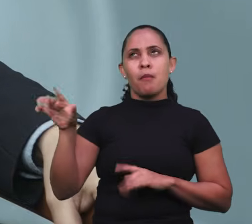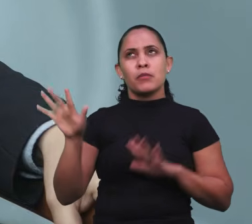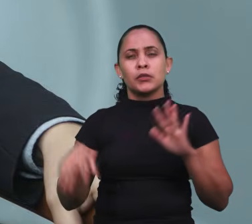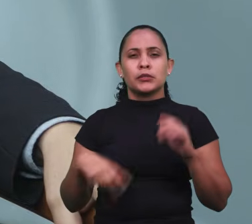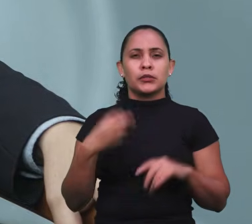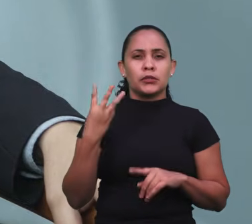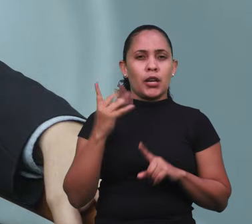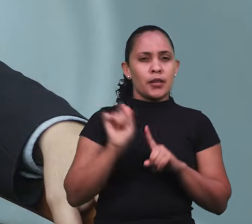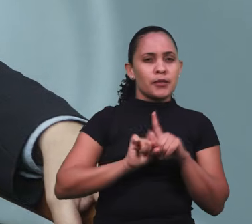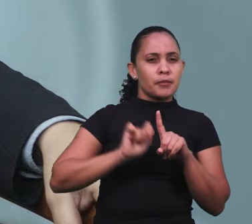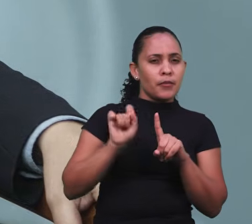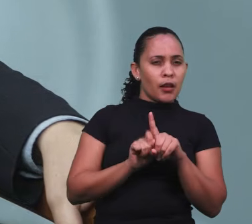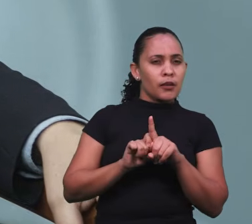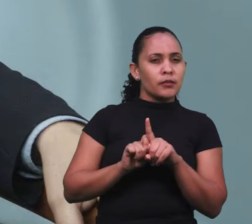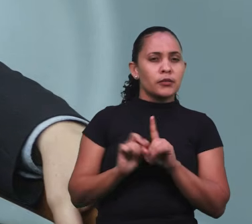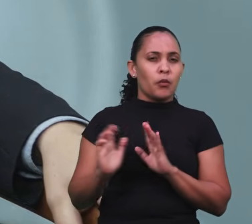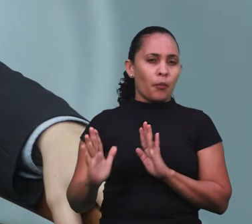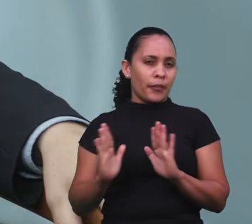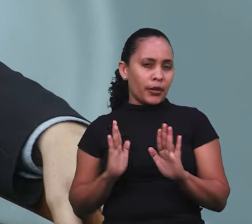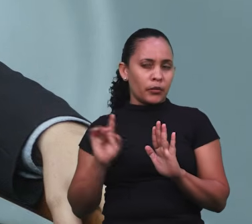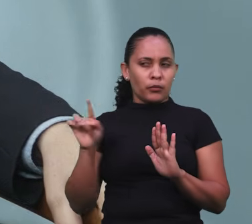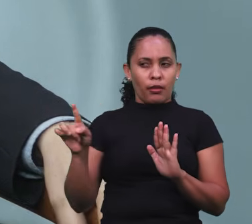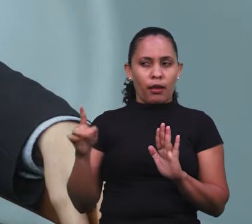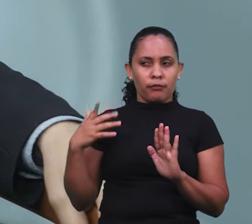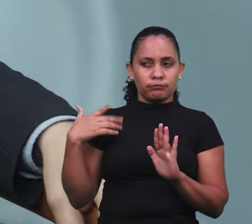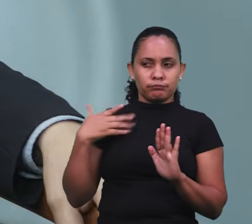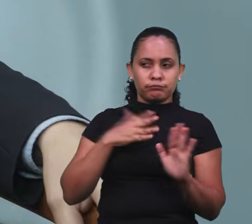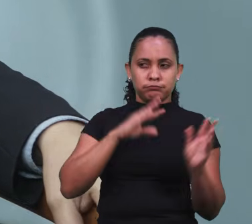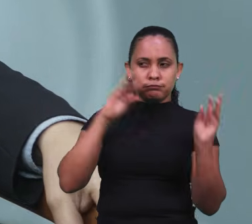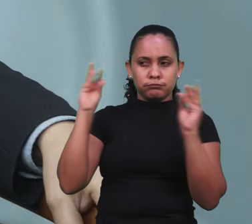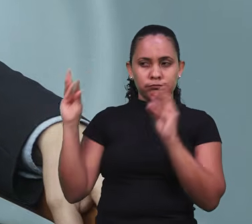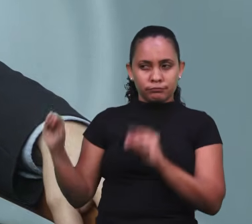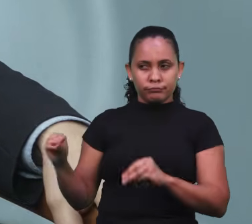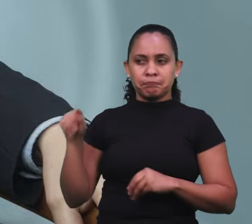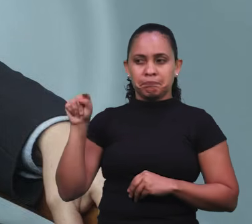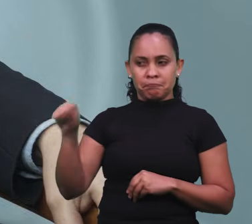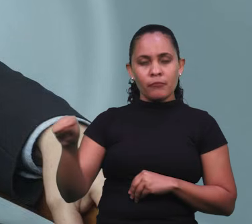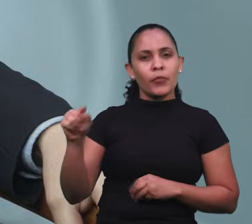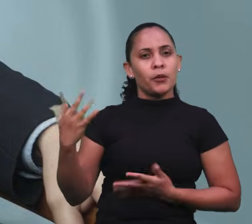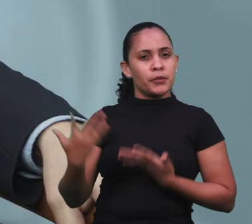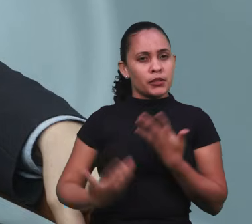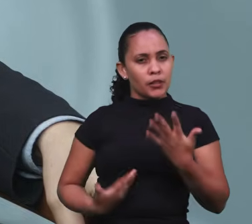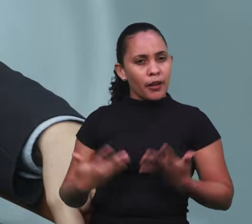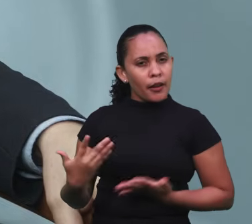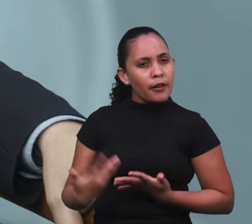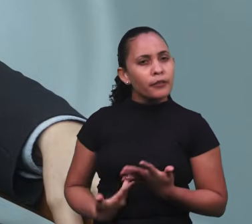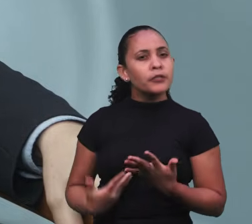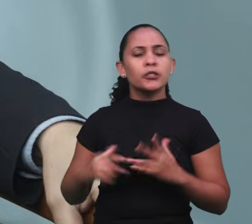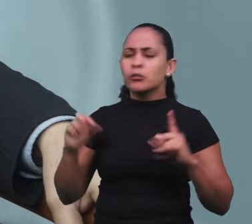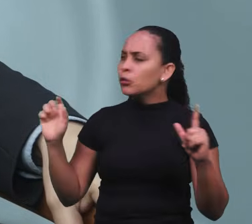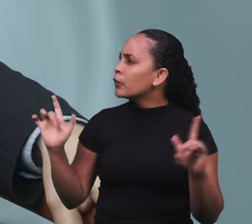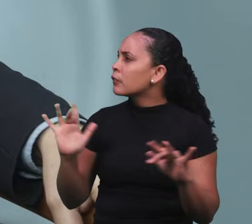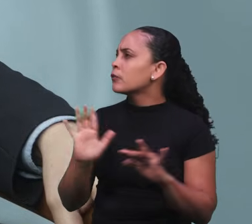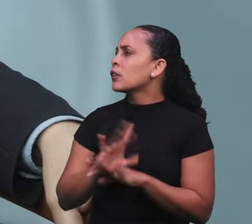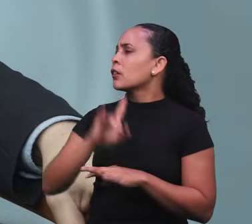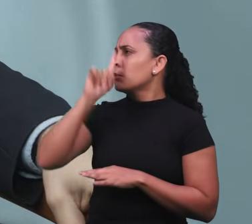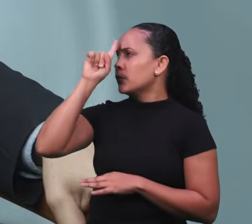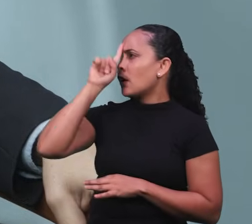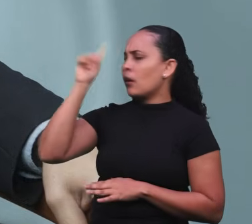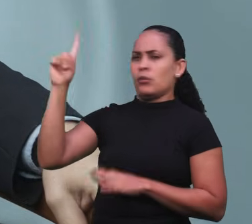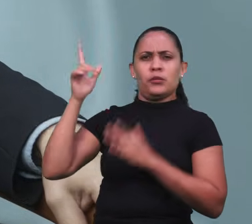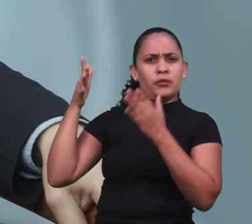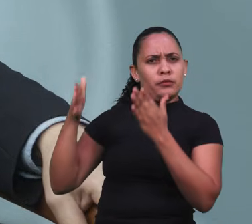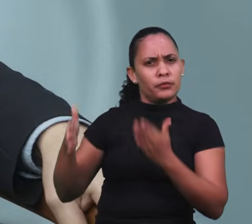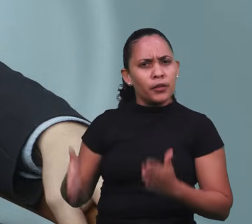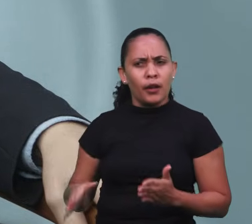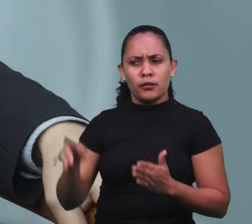nós contemplamos assim a alegria dos irmãos, a igreja que ama estar no altar do Senhor, ama em glorificar o nome do